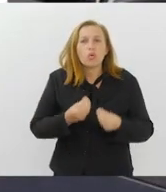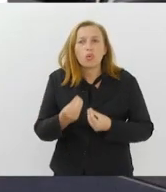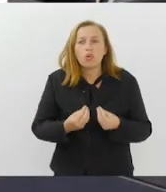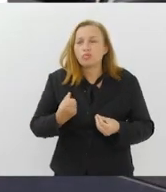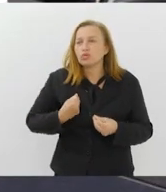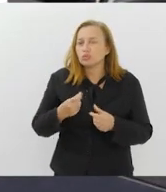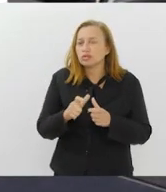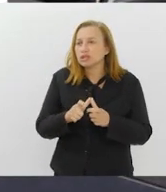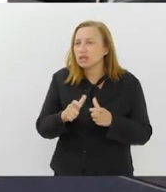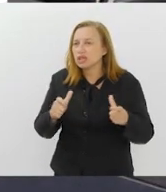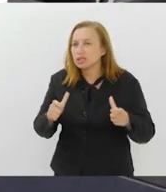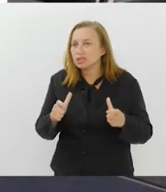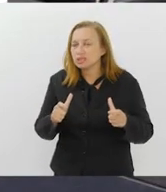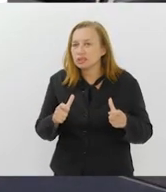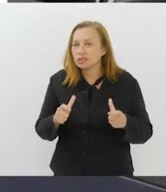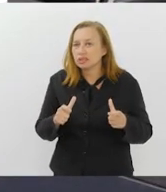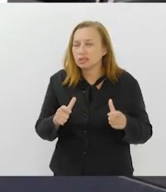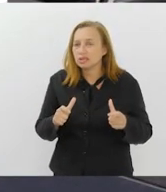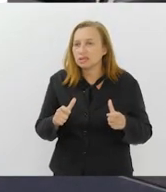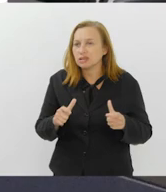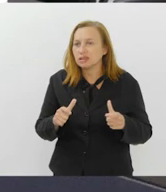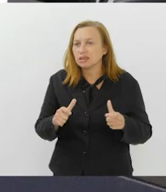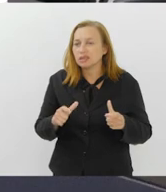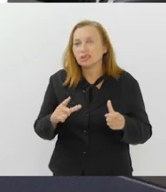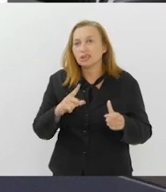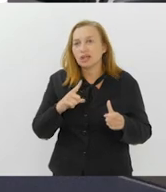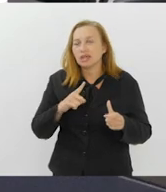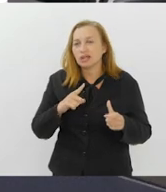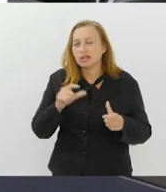pessoas sem problemas?